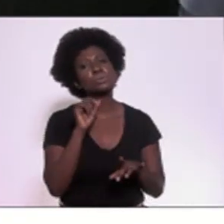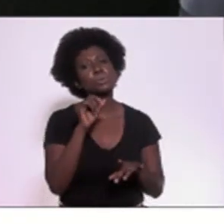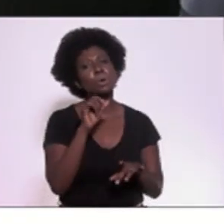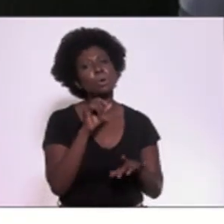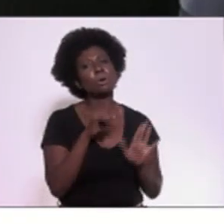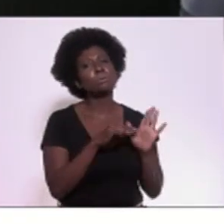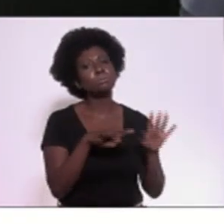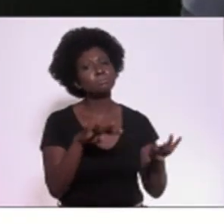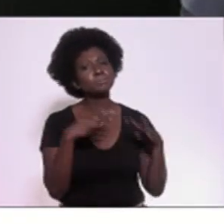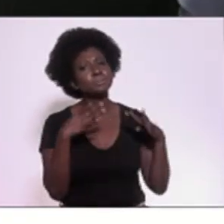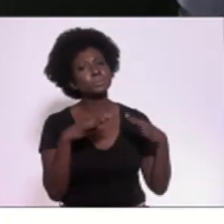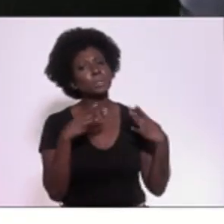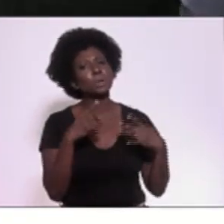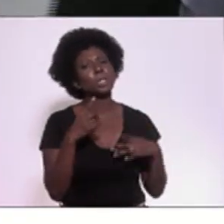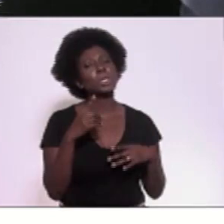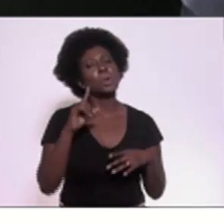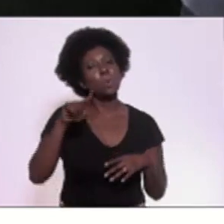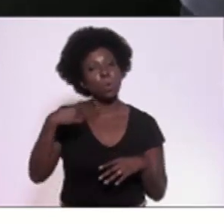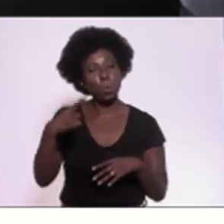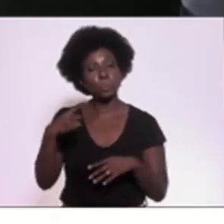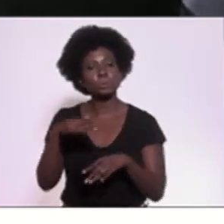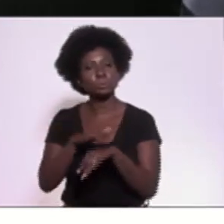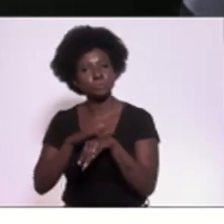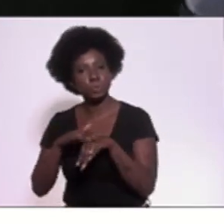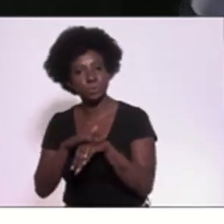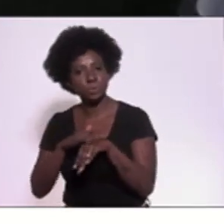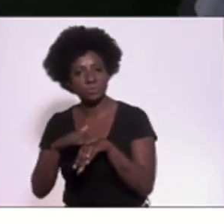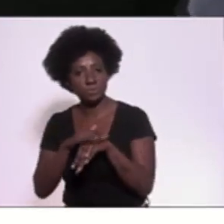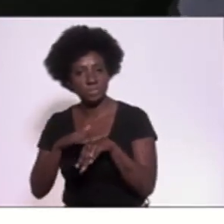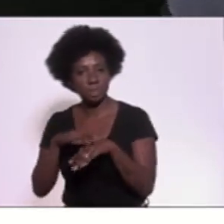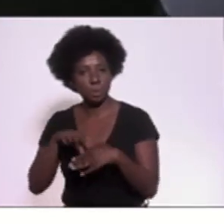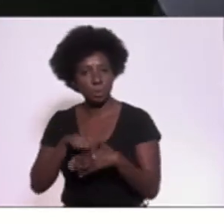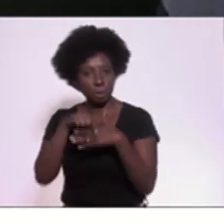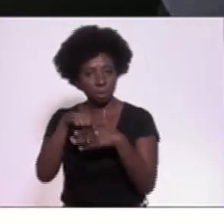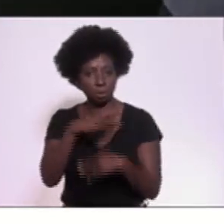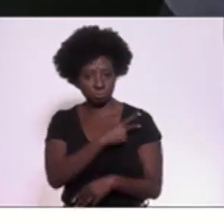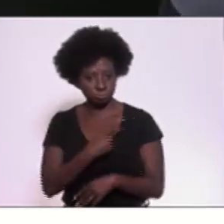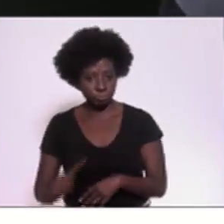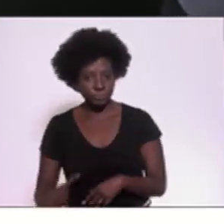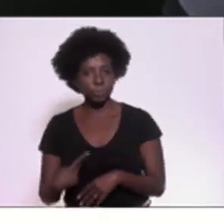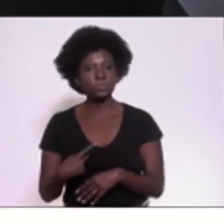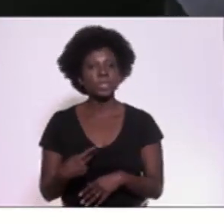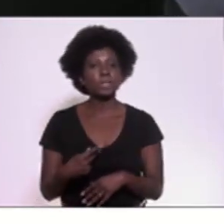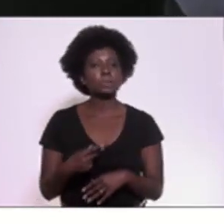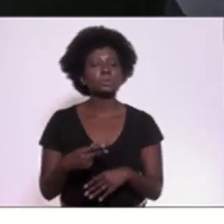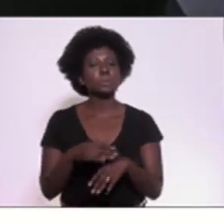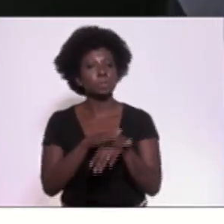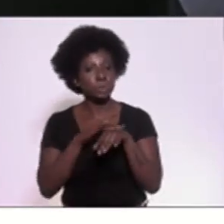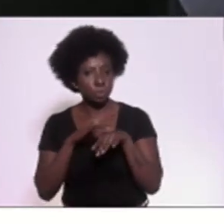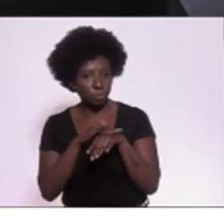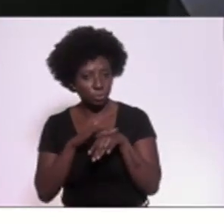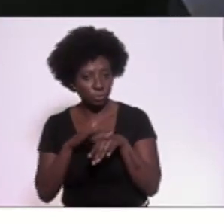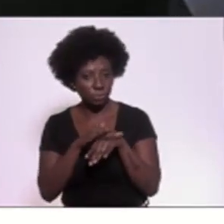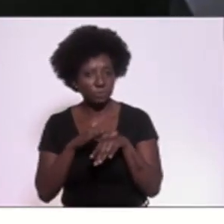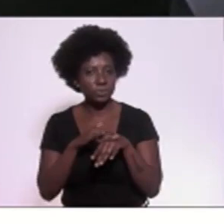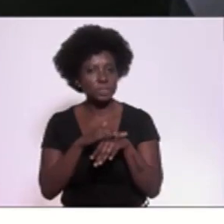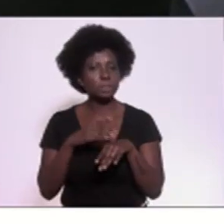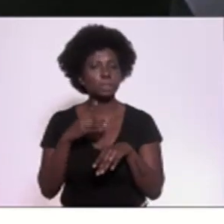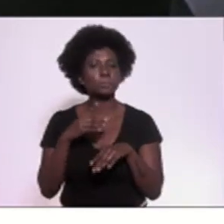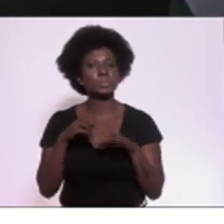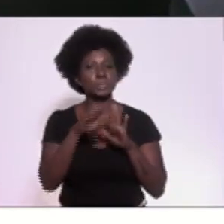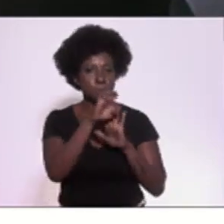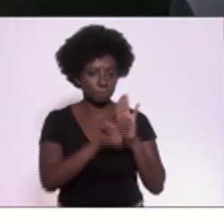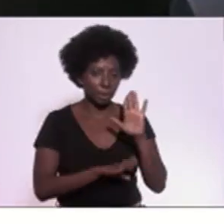o líder do governo, Márcio Pacheco, que tem acordo com essa ideia. Foi, inclusive, em diálogo com o líder do Márcio Pacheco, que essa emenda foi